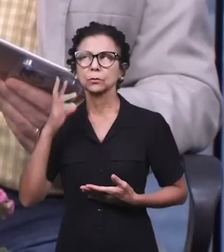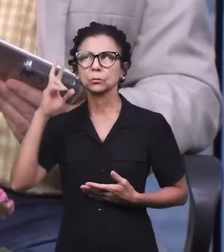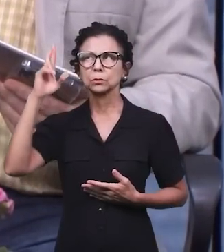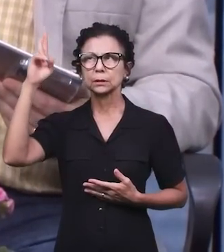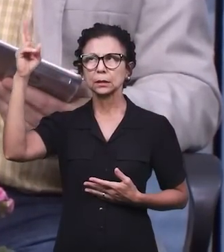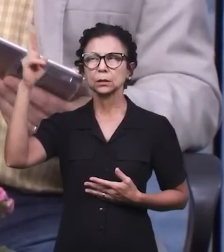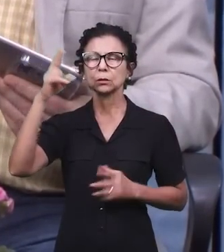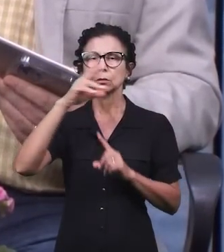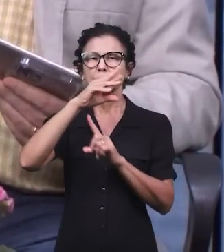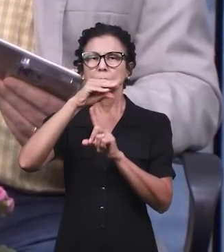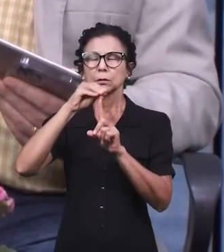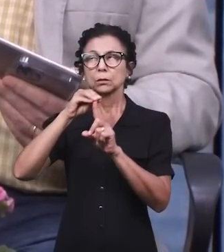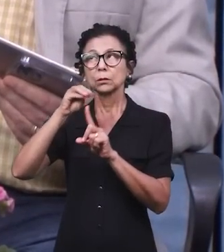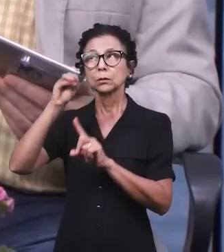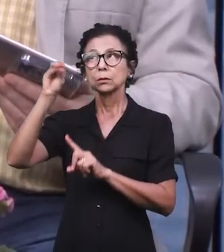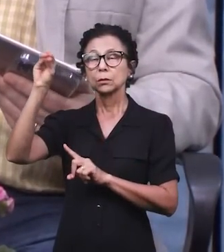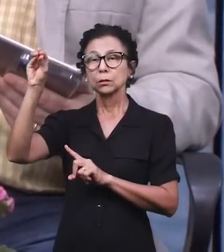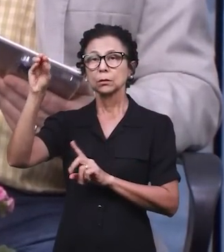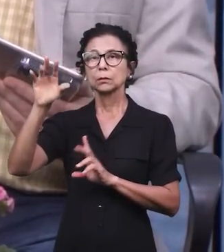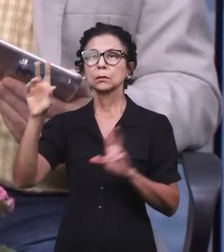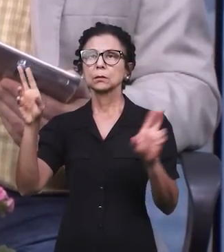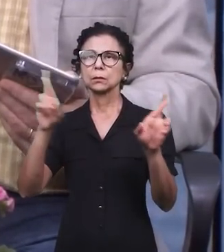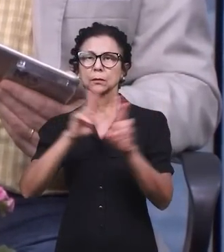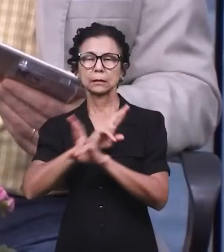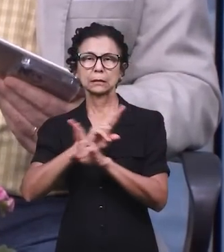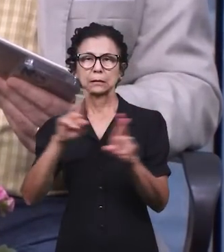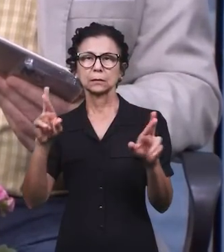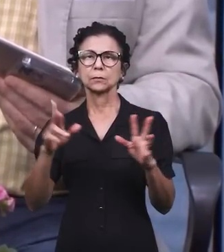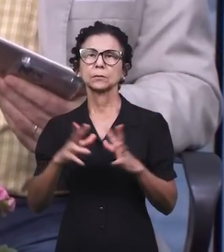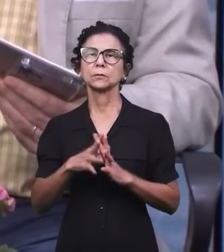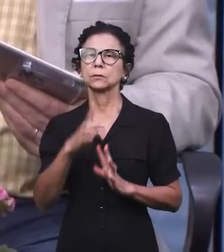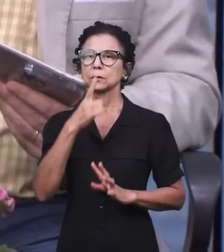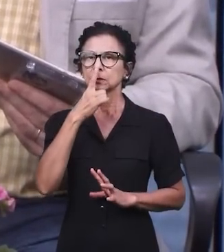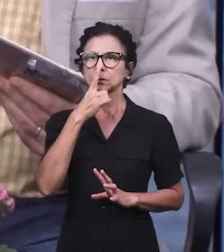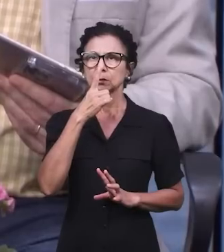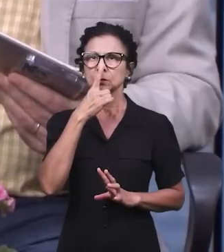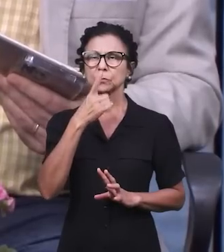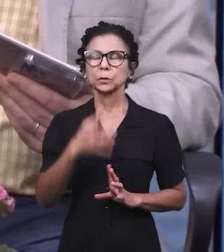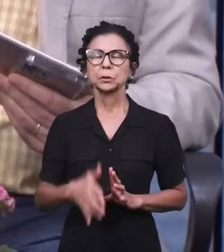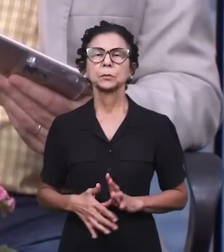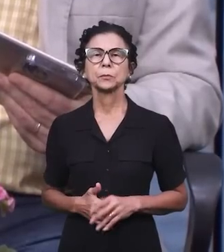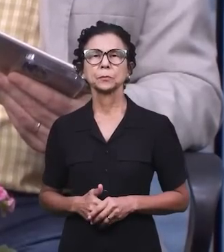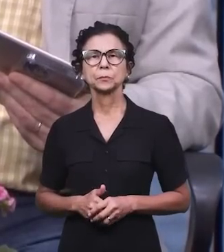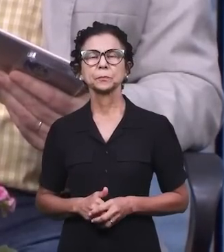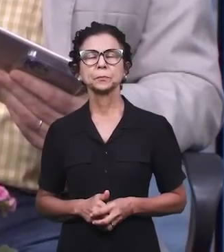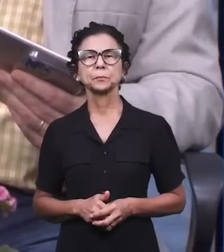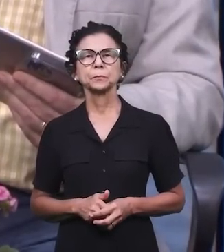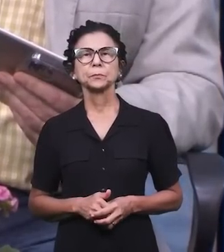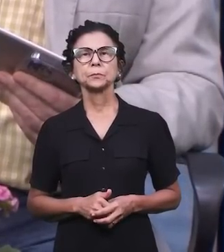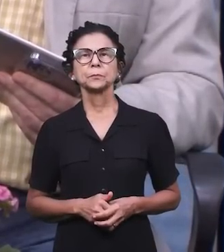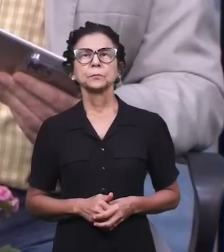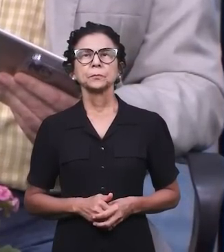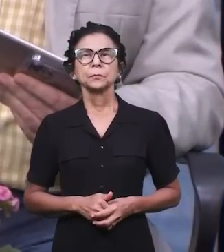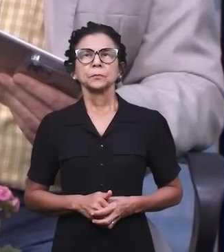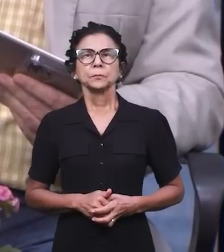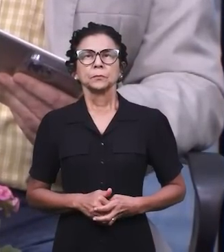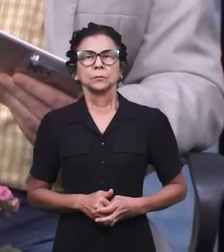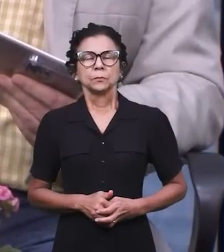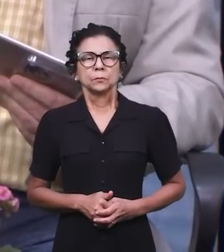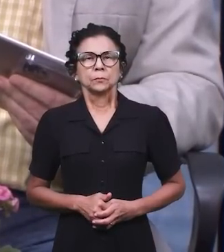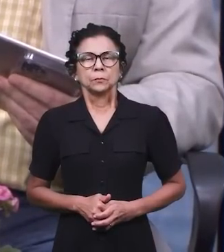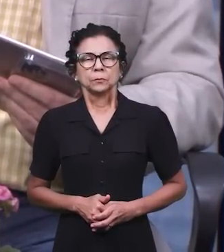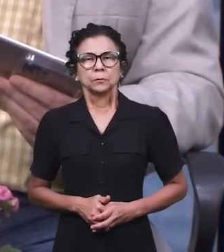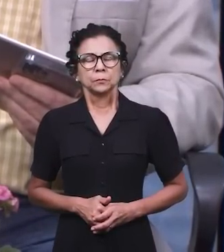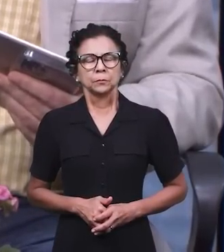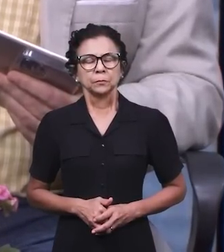como reflexo disso, né, e você colocou isso, eu queria só reforçar esse aspecto, como reflexo